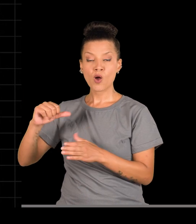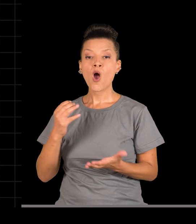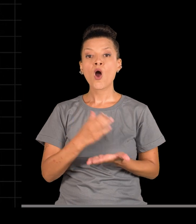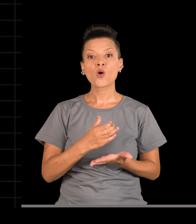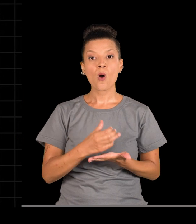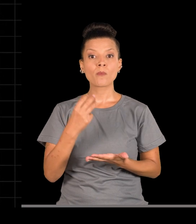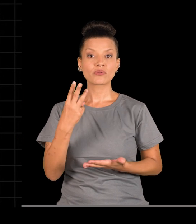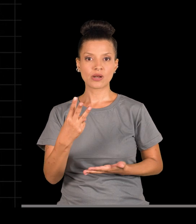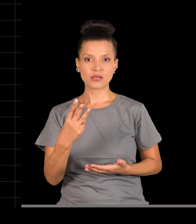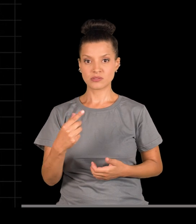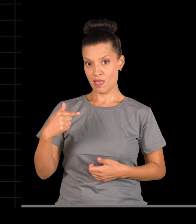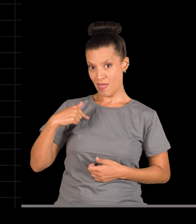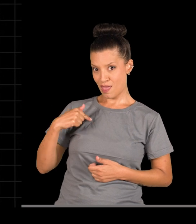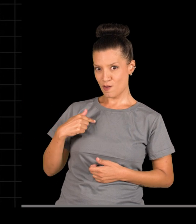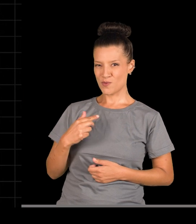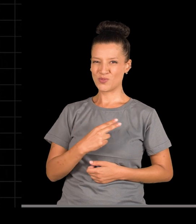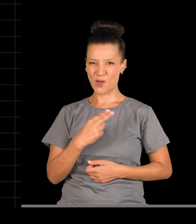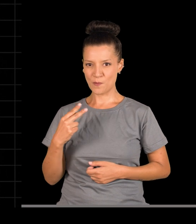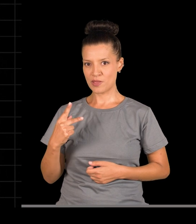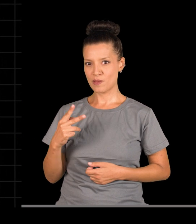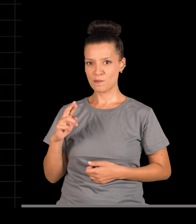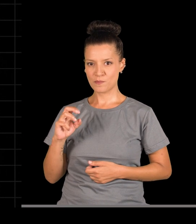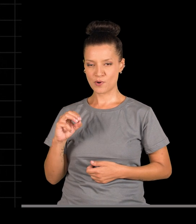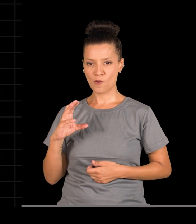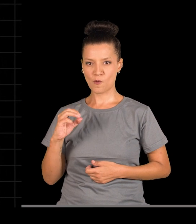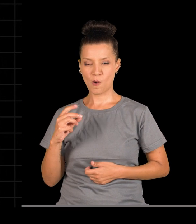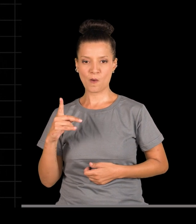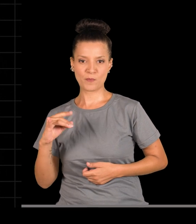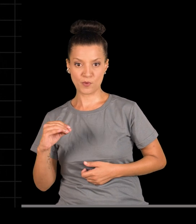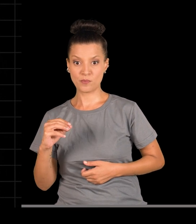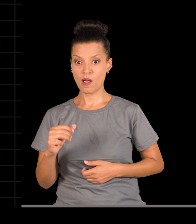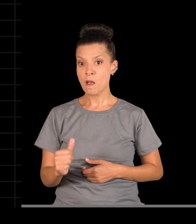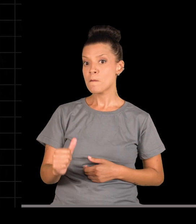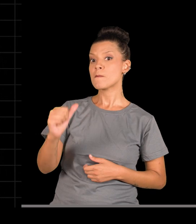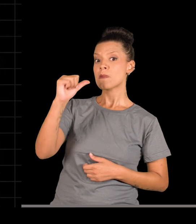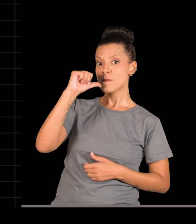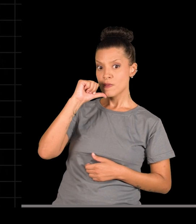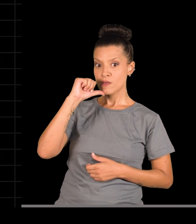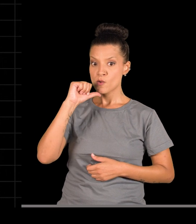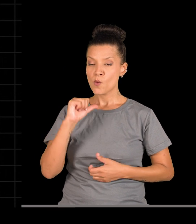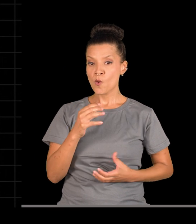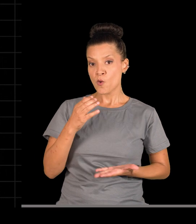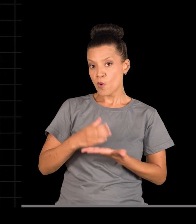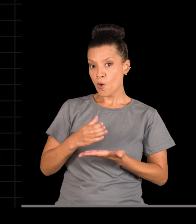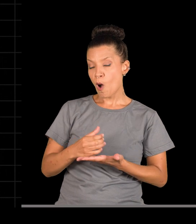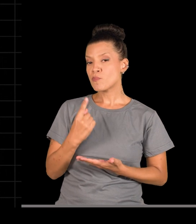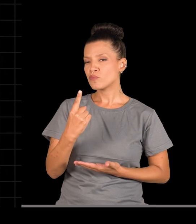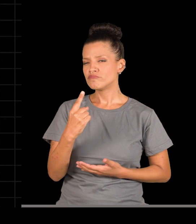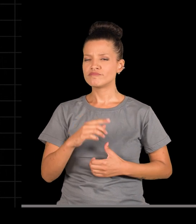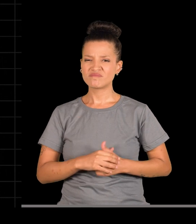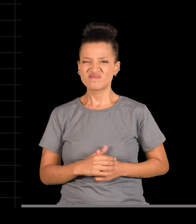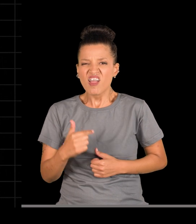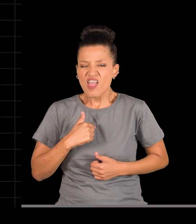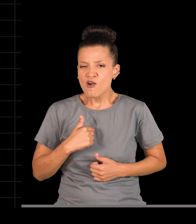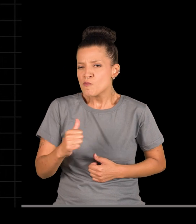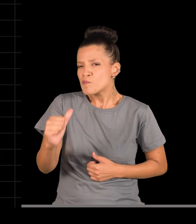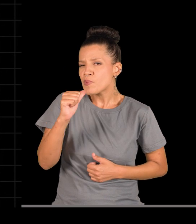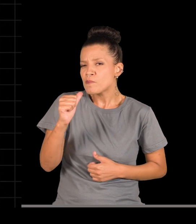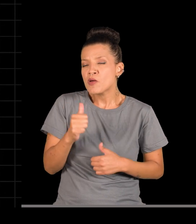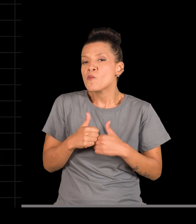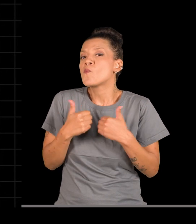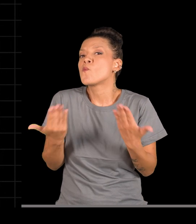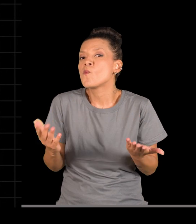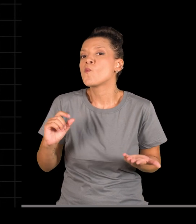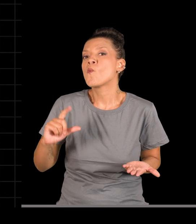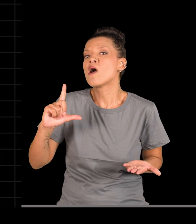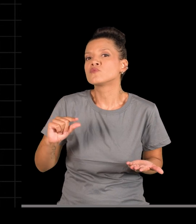copos. Procópio, eu, mais conhecido como eu, bebeu 1 copo. Que fração representa o que Procópio bebeu da jarra? Ora, se